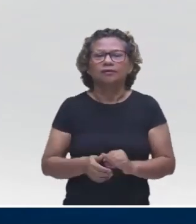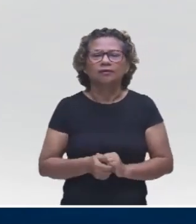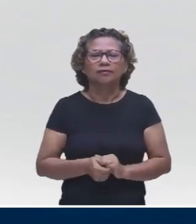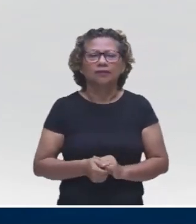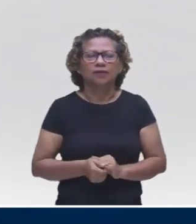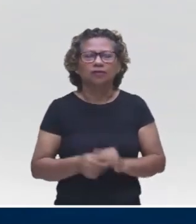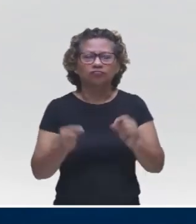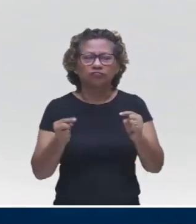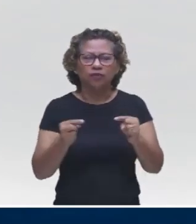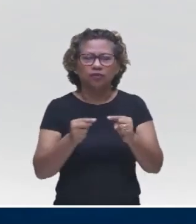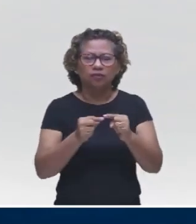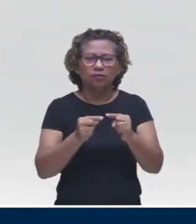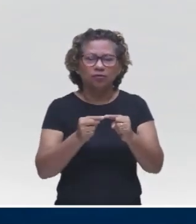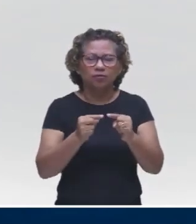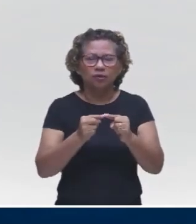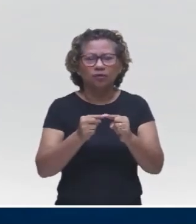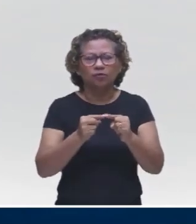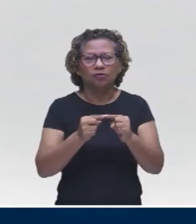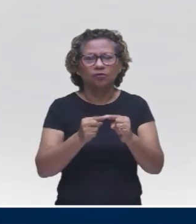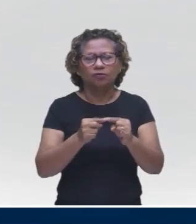as raízes da função.